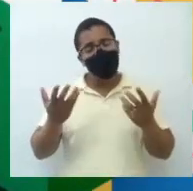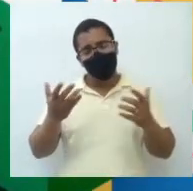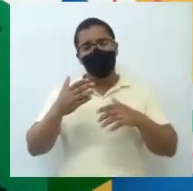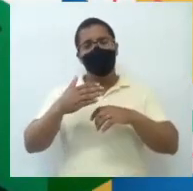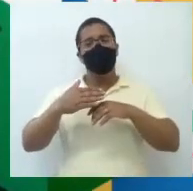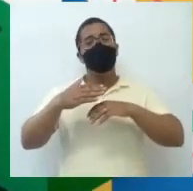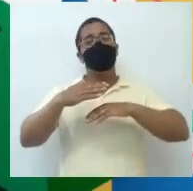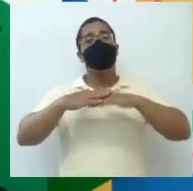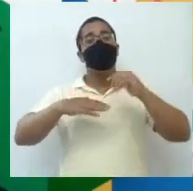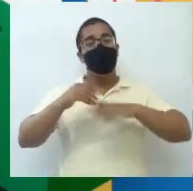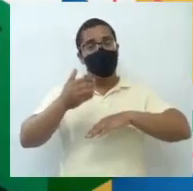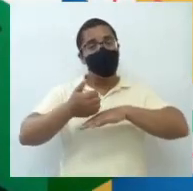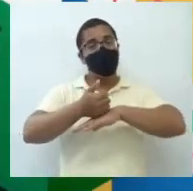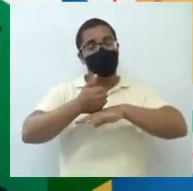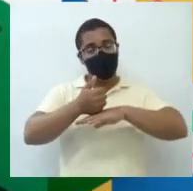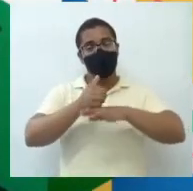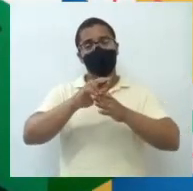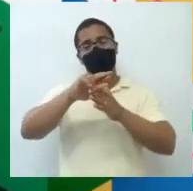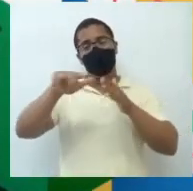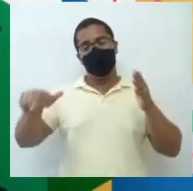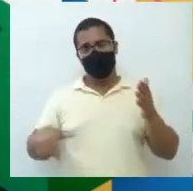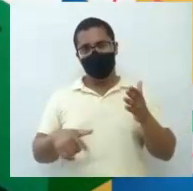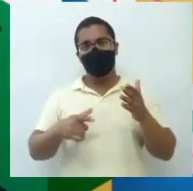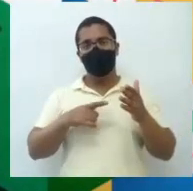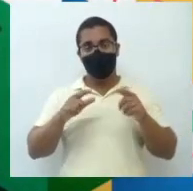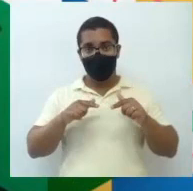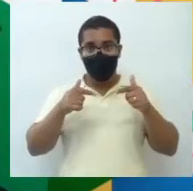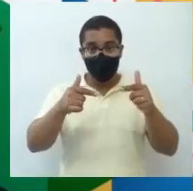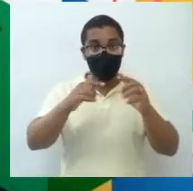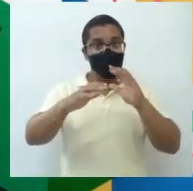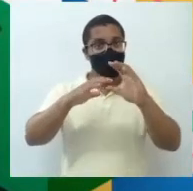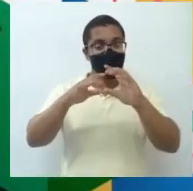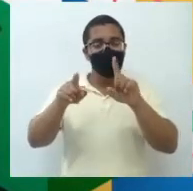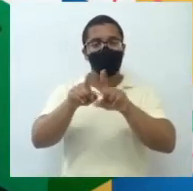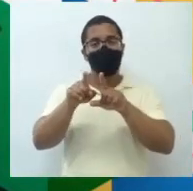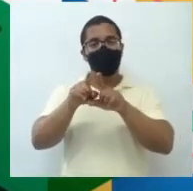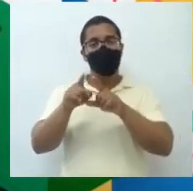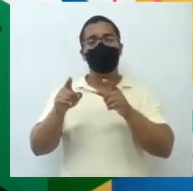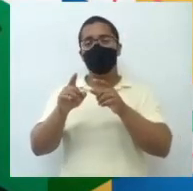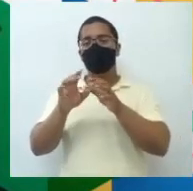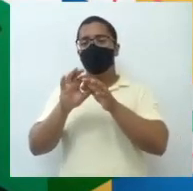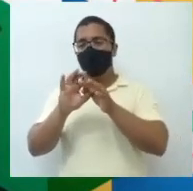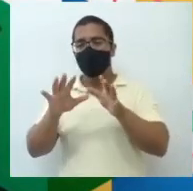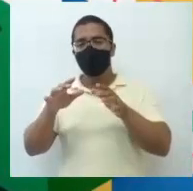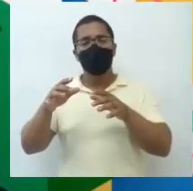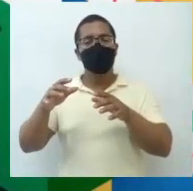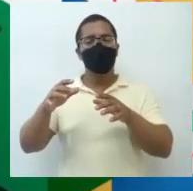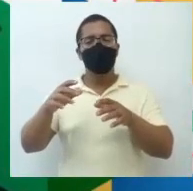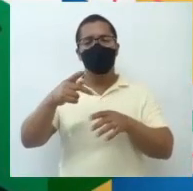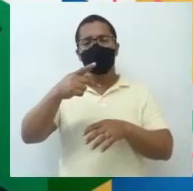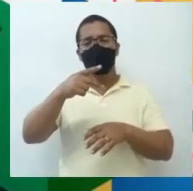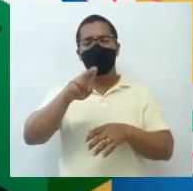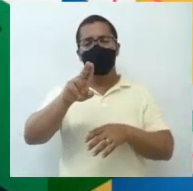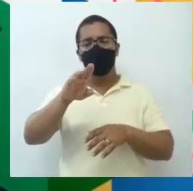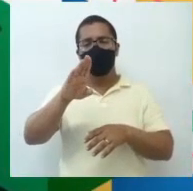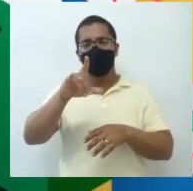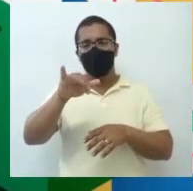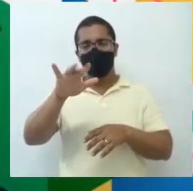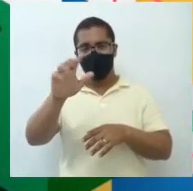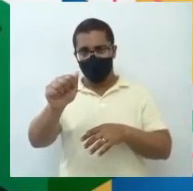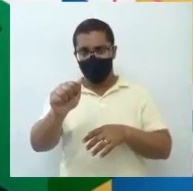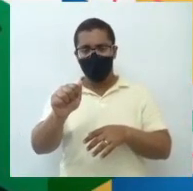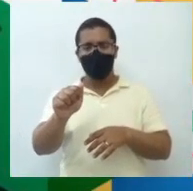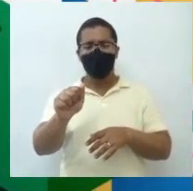profissões foi o agir comunicativo EA esfera pública Ok o que é que ele queria dizer com